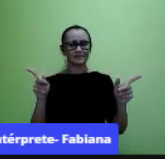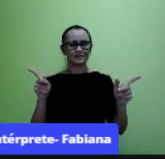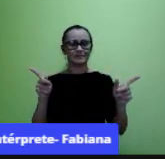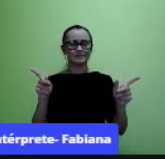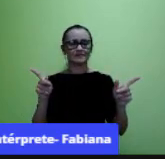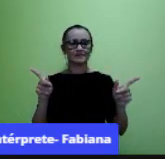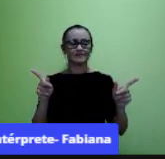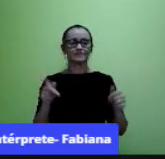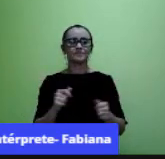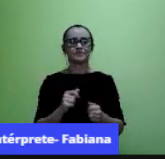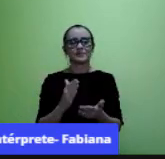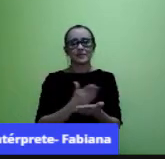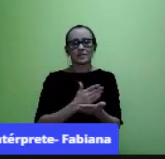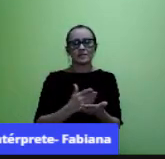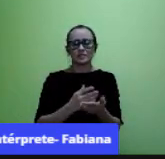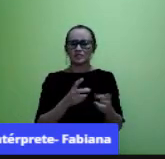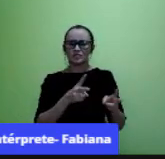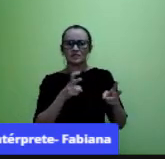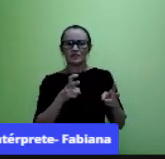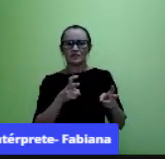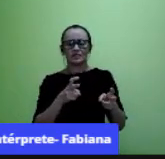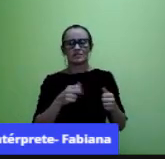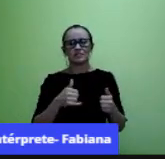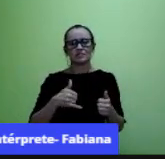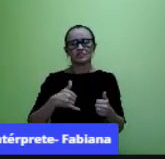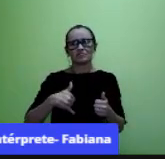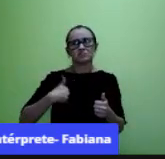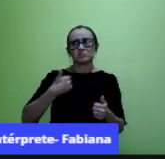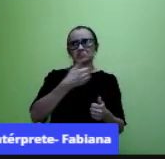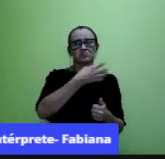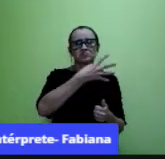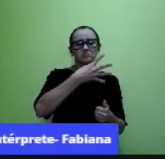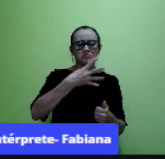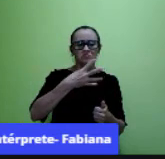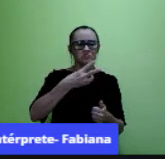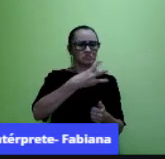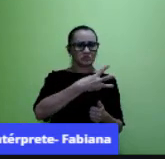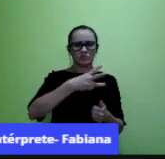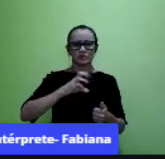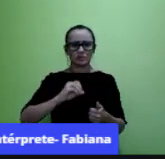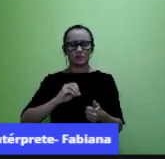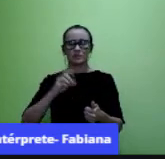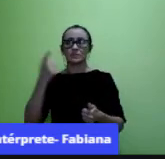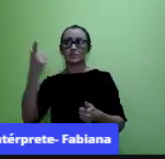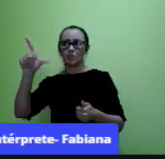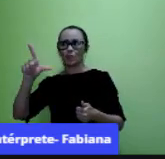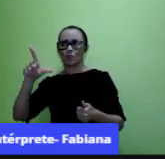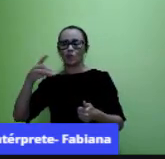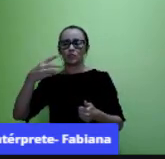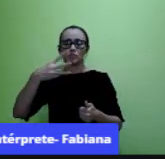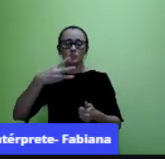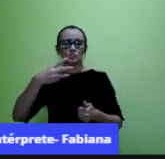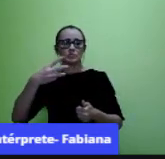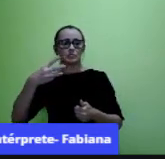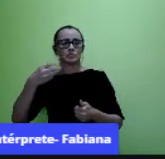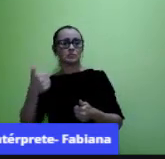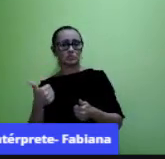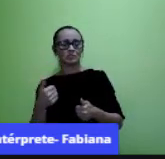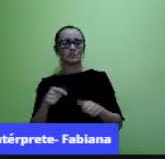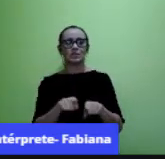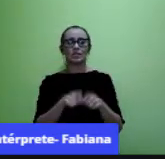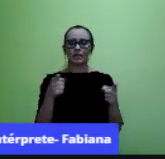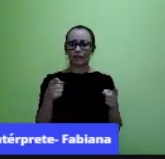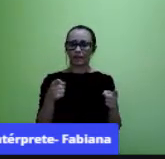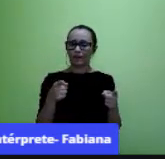observar essa diferença se eu tenho 30 e a outra pessoa tem 31. Lógico que não tem tanta diferença assim. Mas nessa etapa da